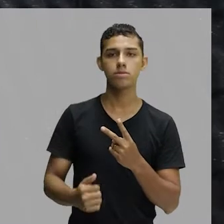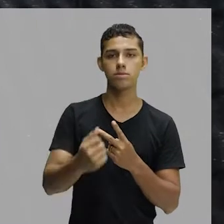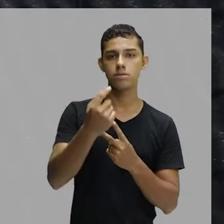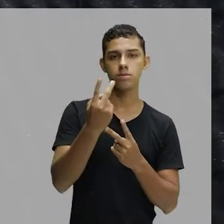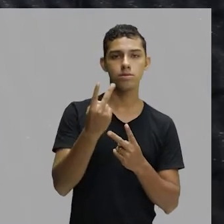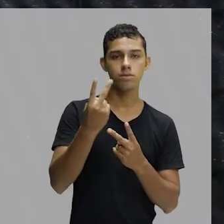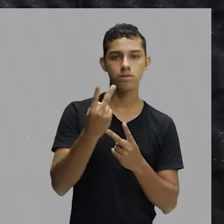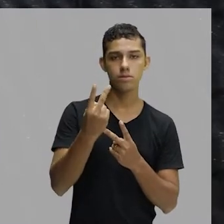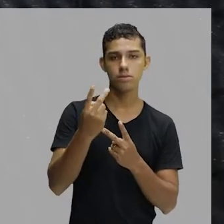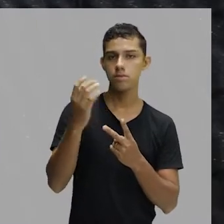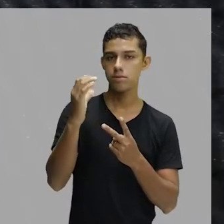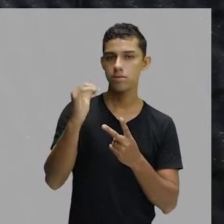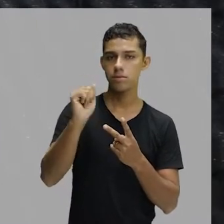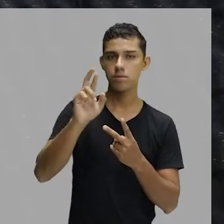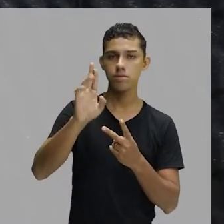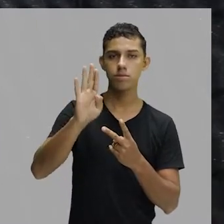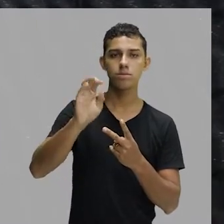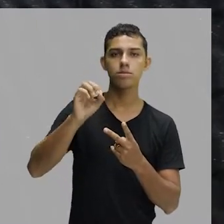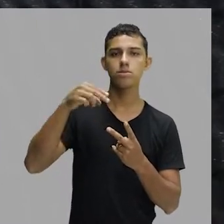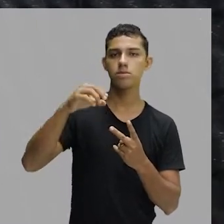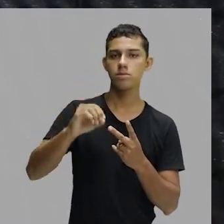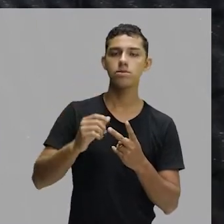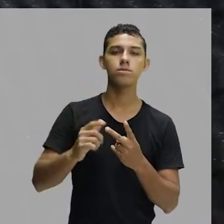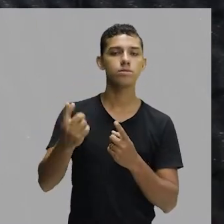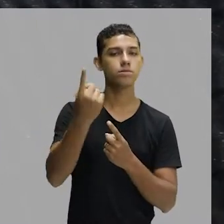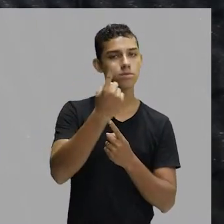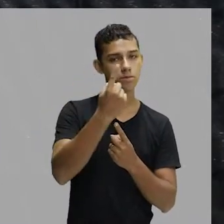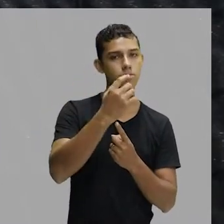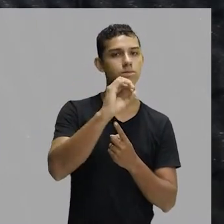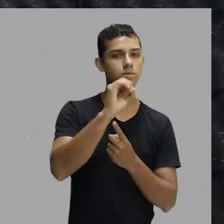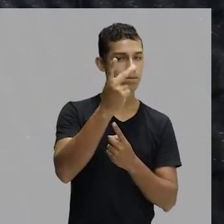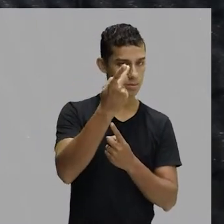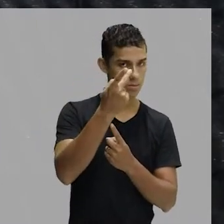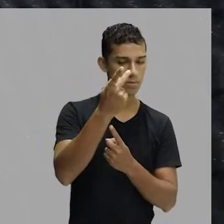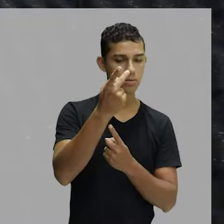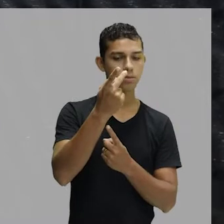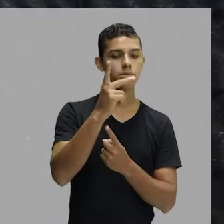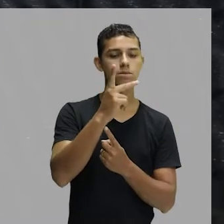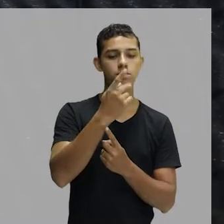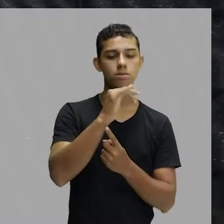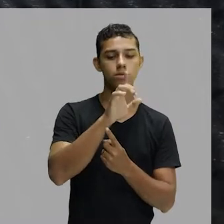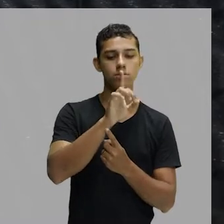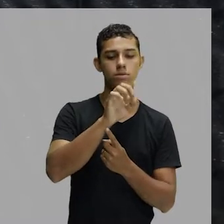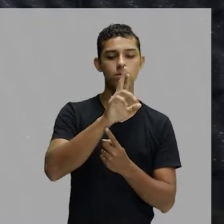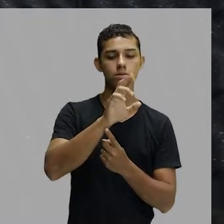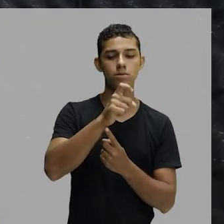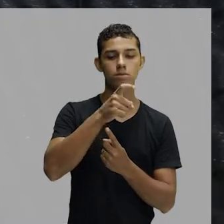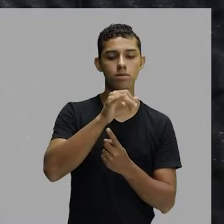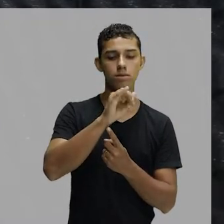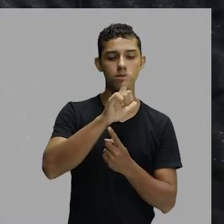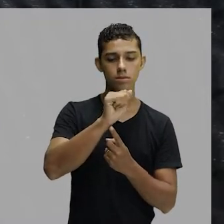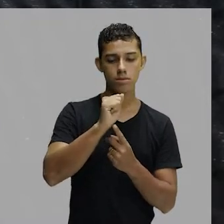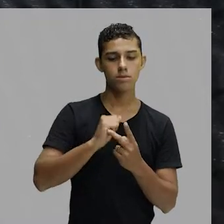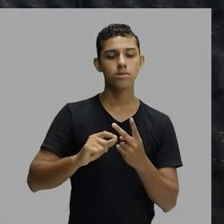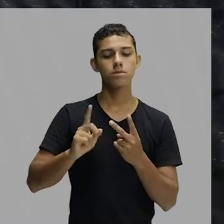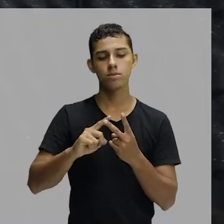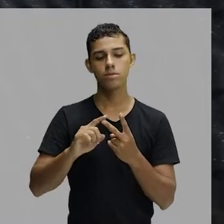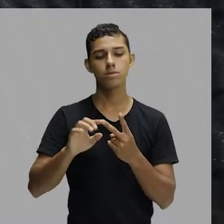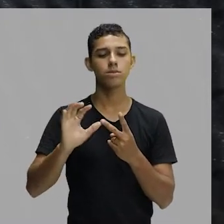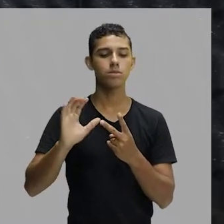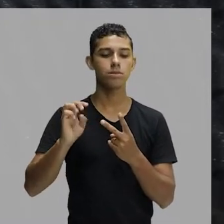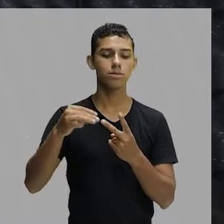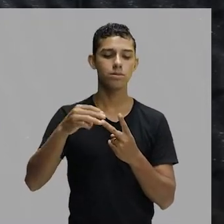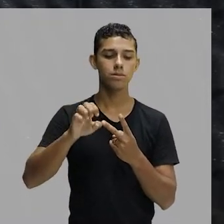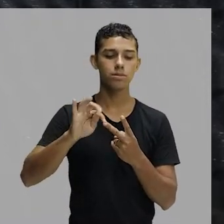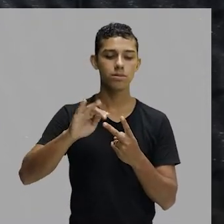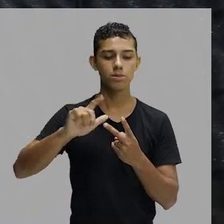carbono 2. No carbono 1, o grupo hidroxila. No carbono 2, o grupo metil. Como